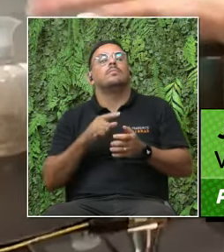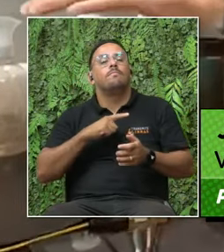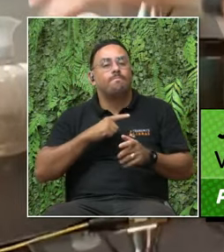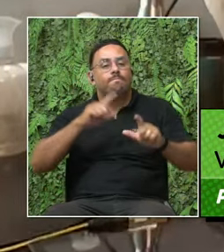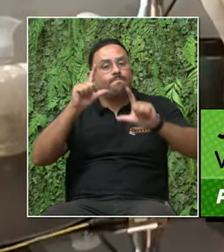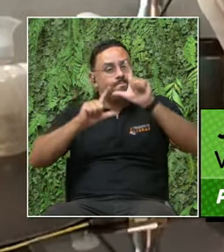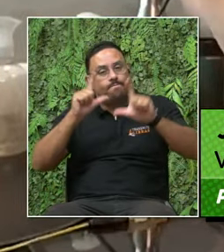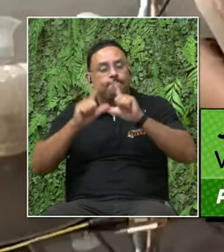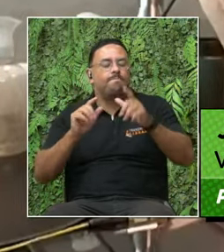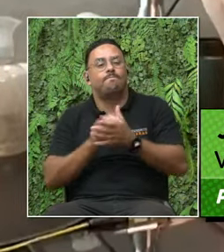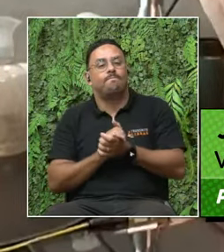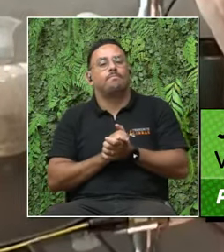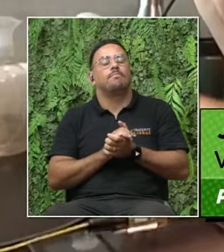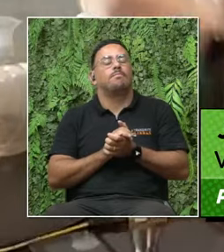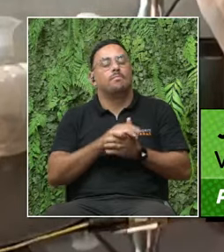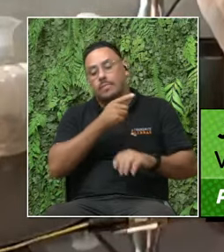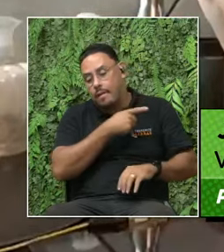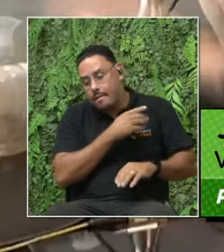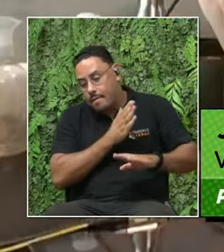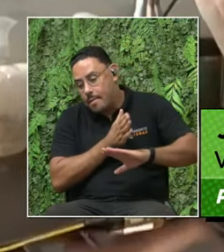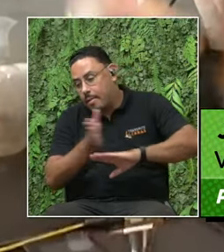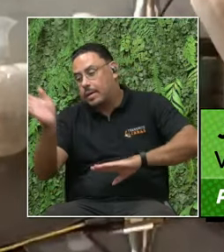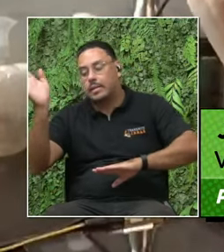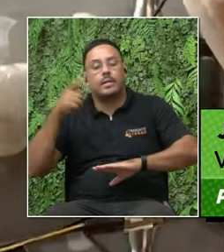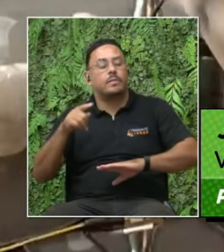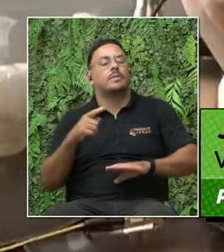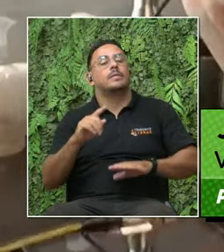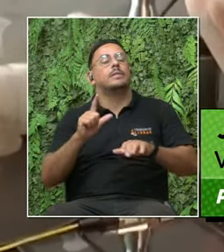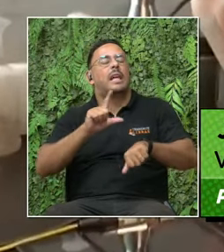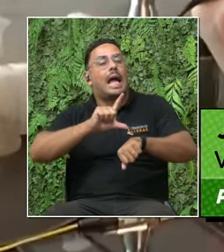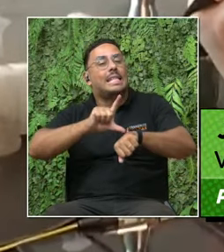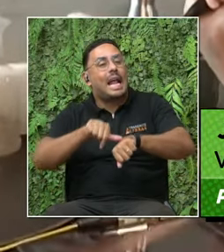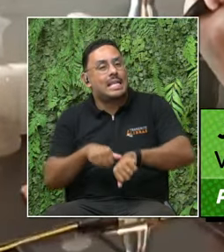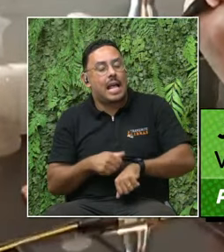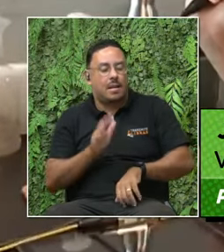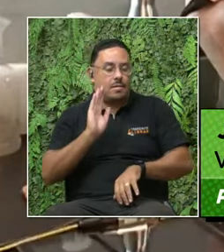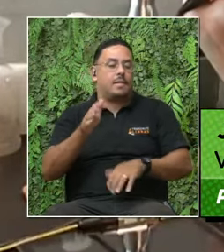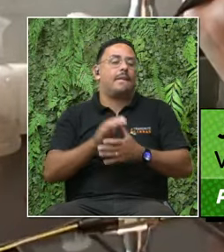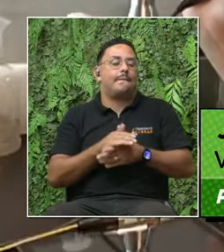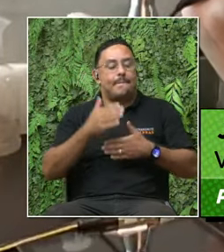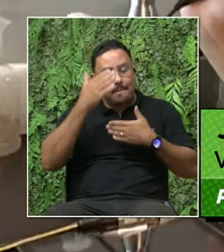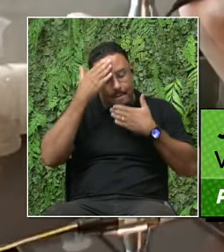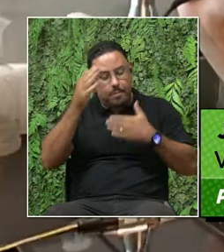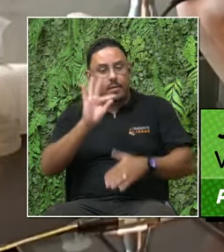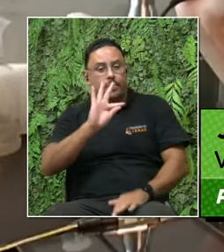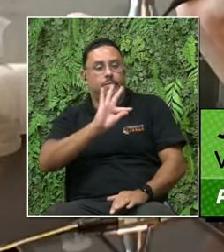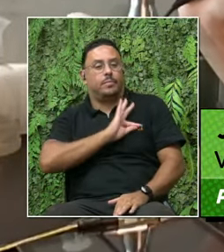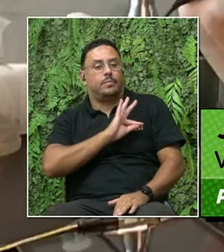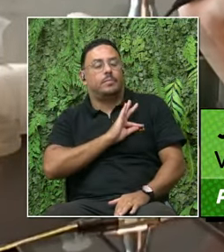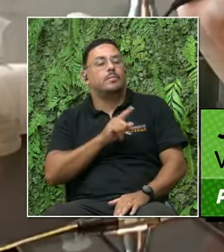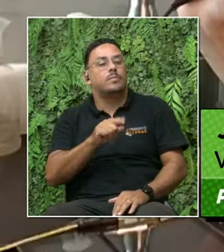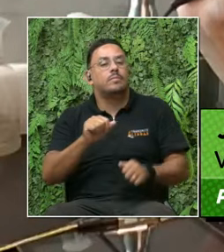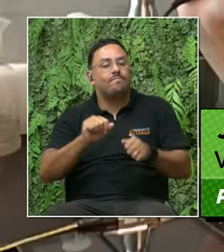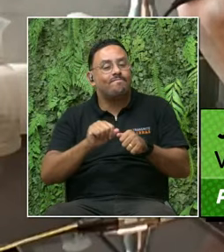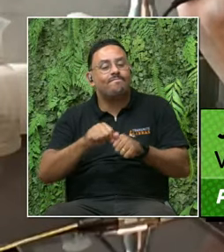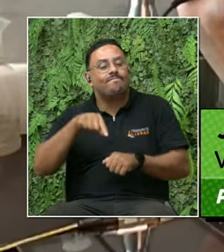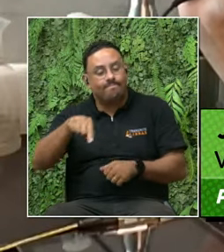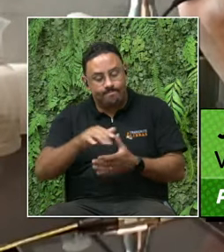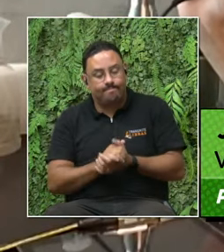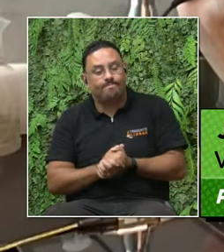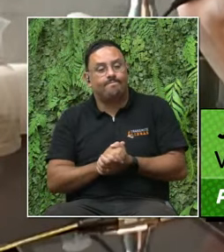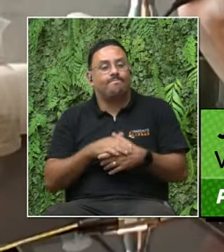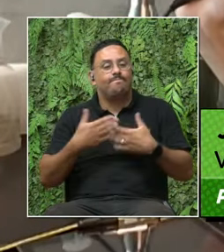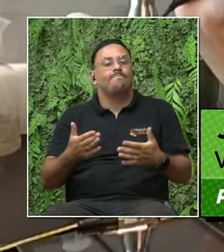abriram o caminho vai Passa meu filho porque senão você não vai chegar você já tá atrasado meu filho obrigada a PM mas o que fizeram aqui para